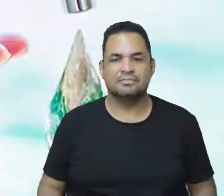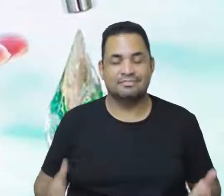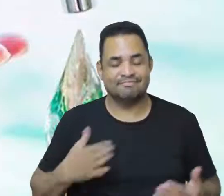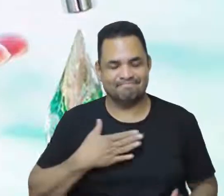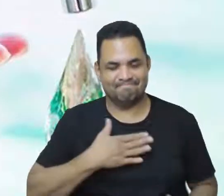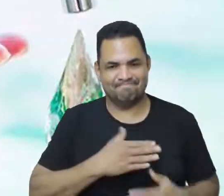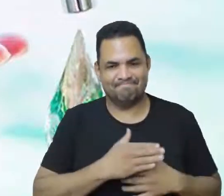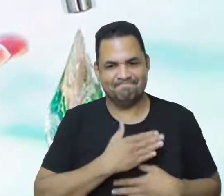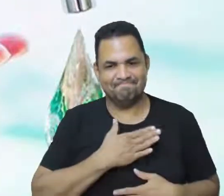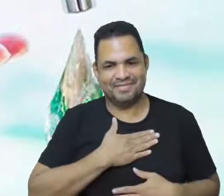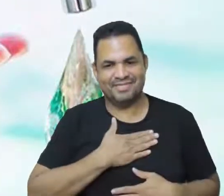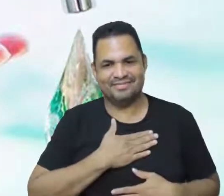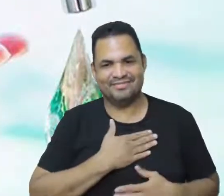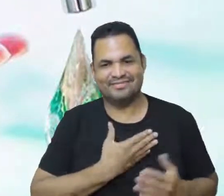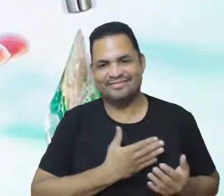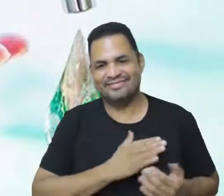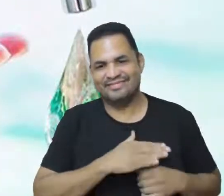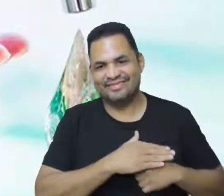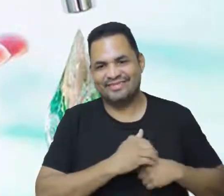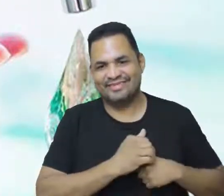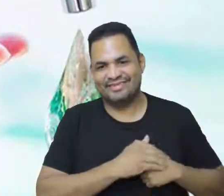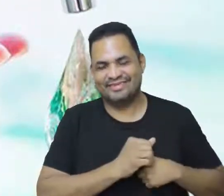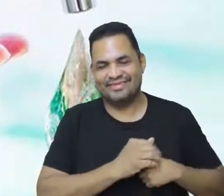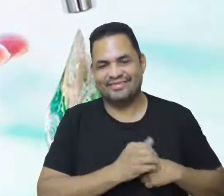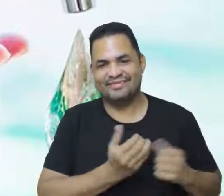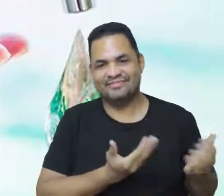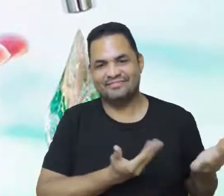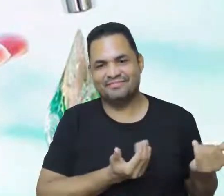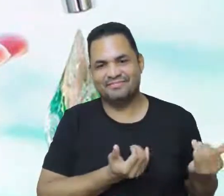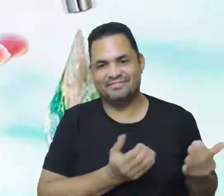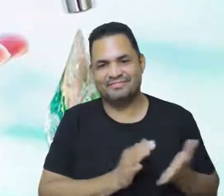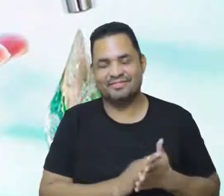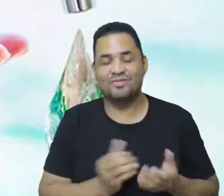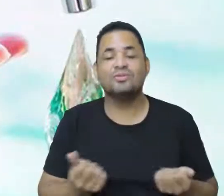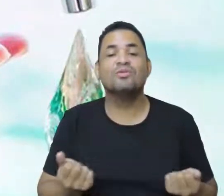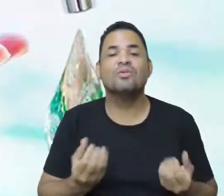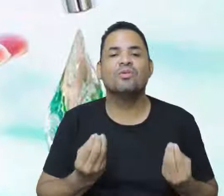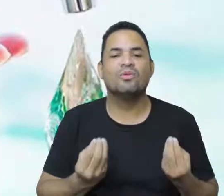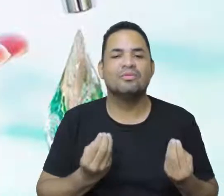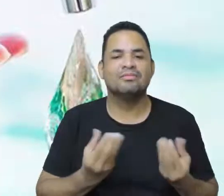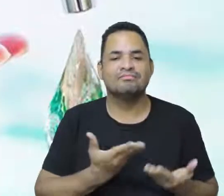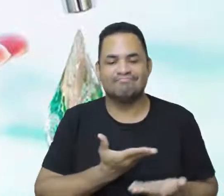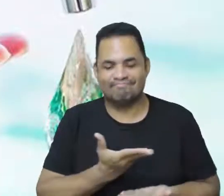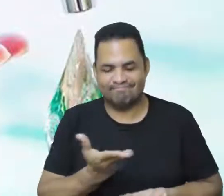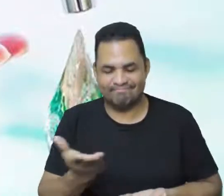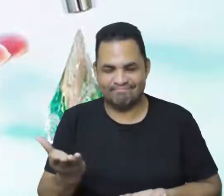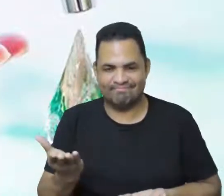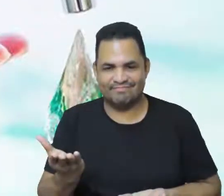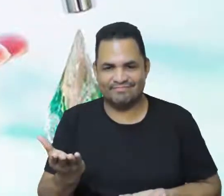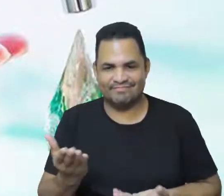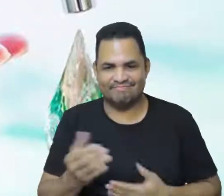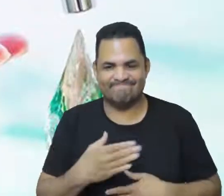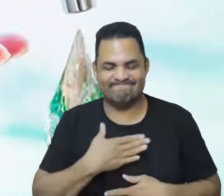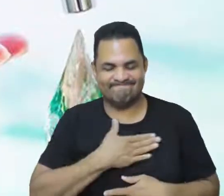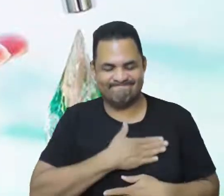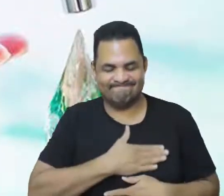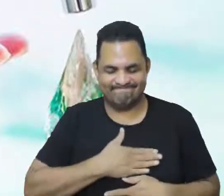Meus queridos jovens, como é que estão vocês? É um